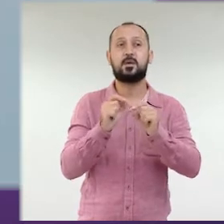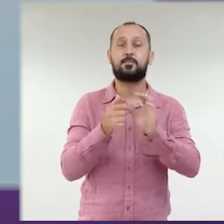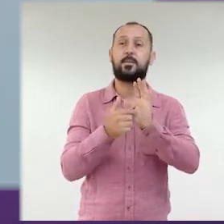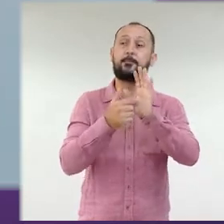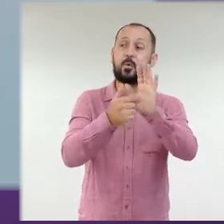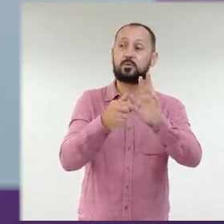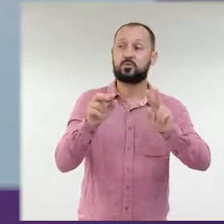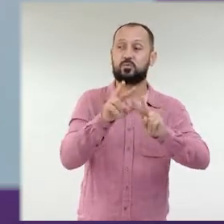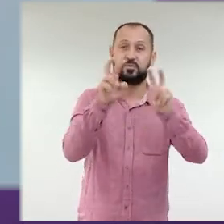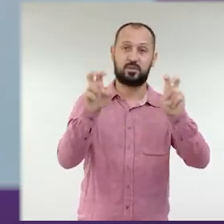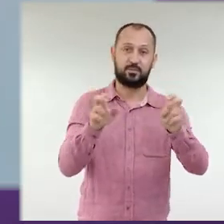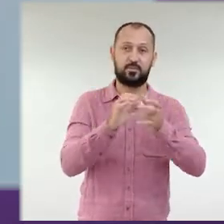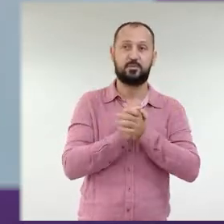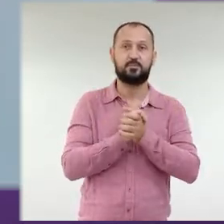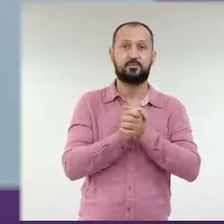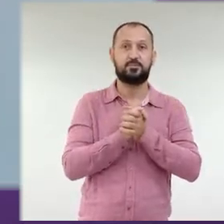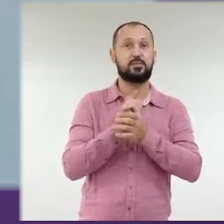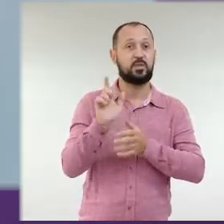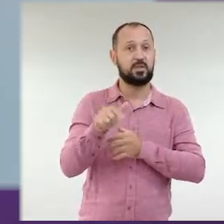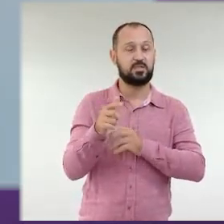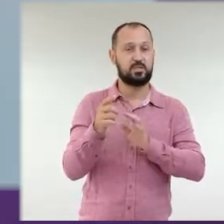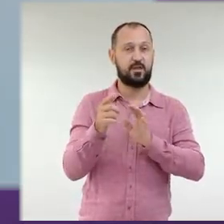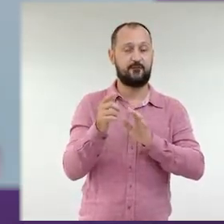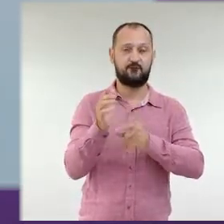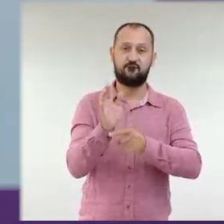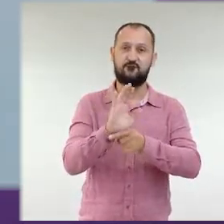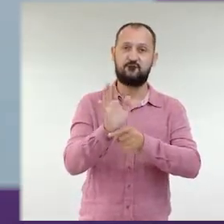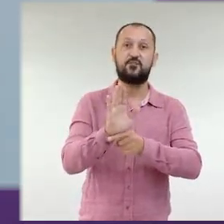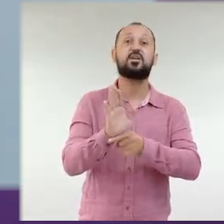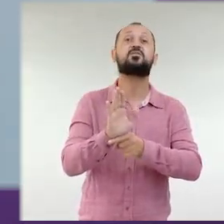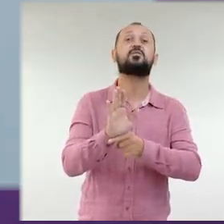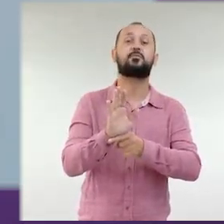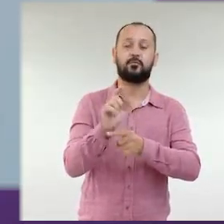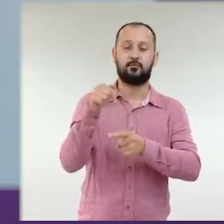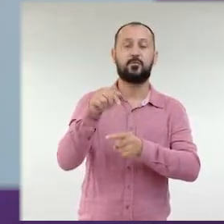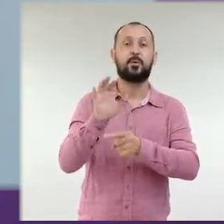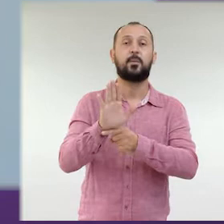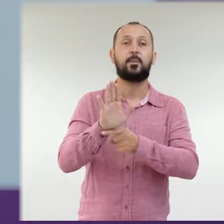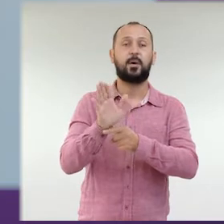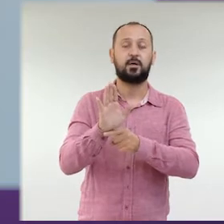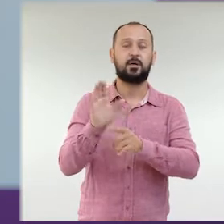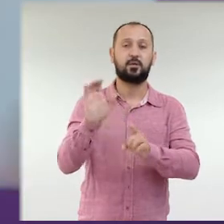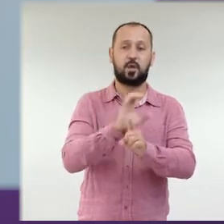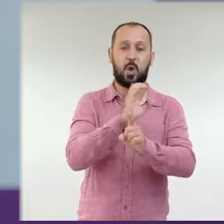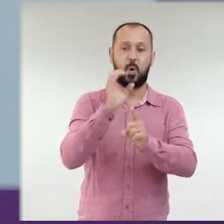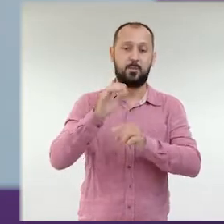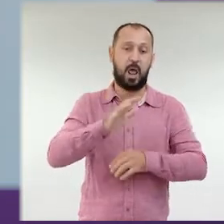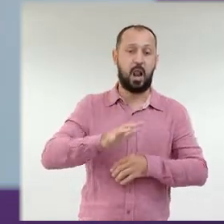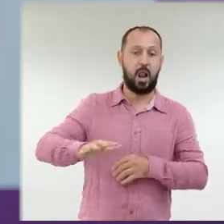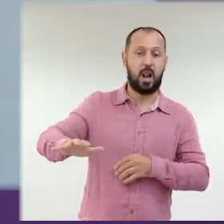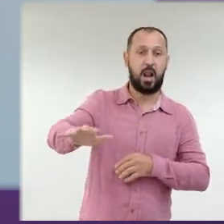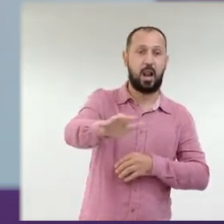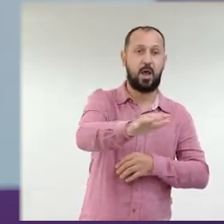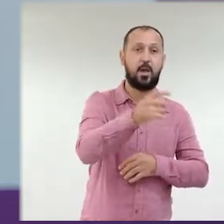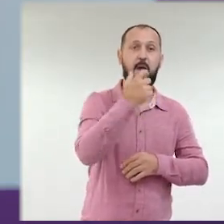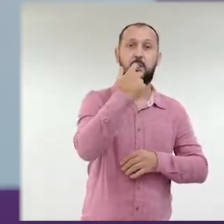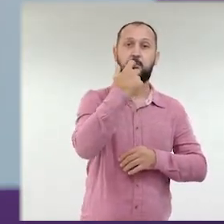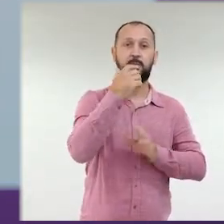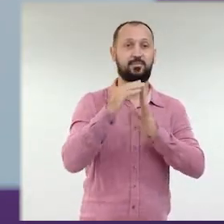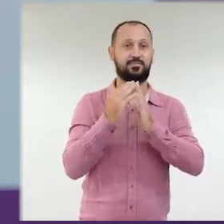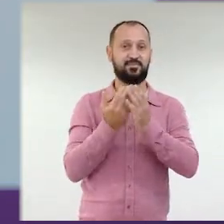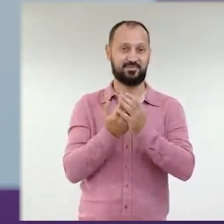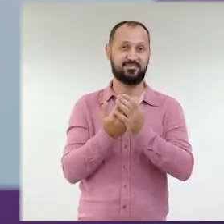luz sobre o tema. Então, esse vídeo, ele foi para toda a comunidade ali da escolar, toda a comunidade